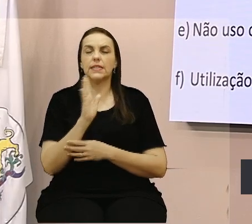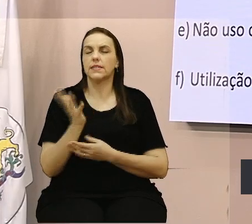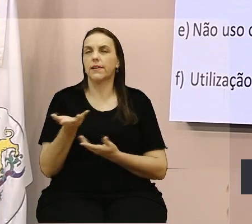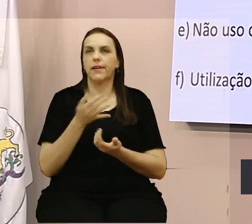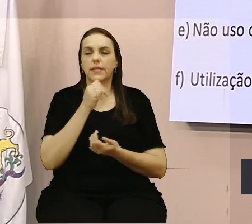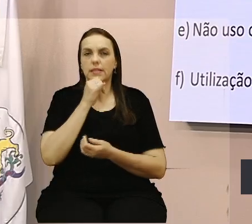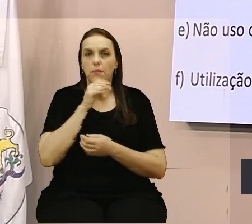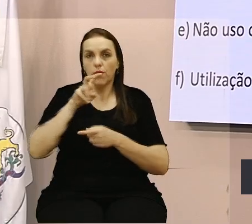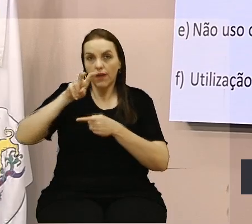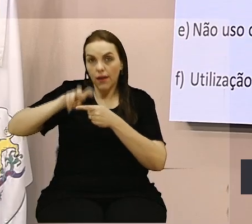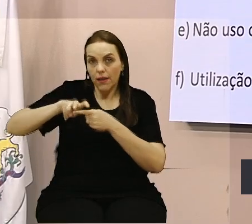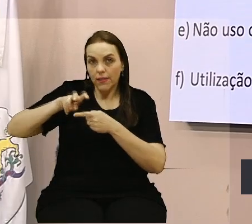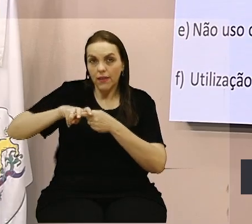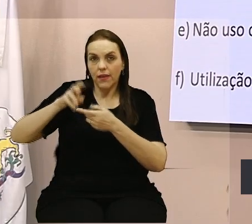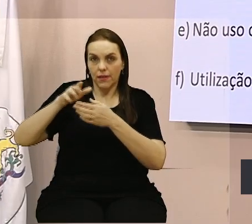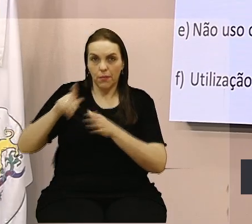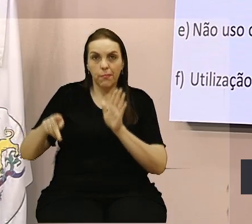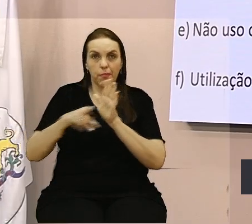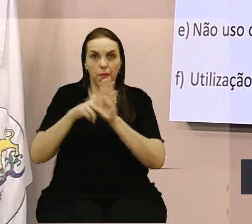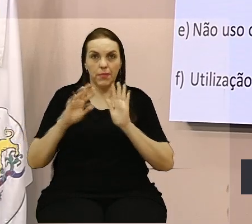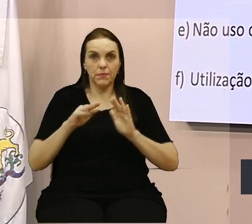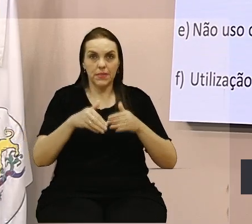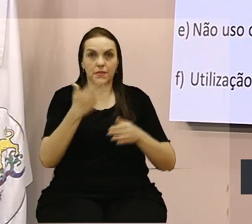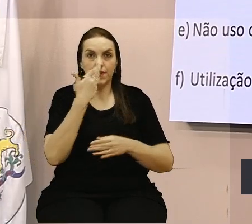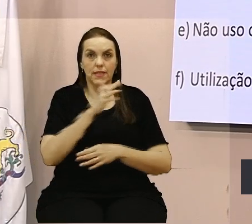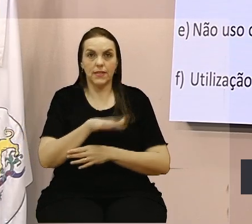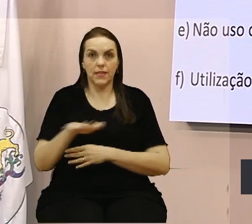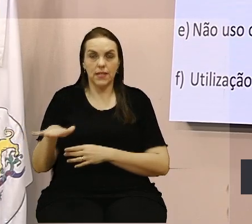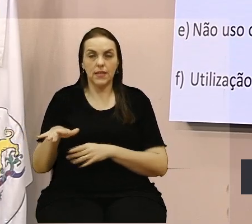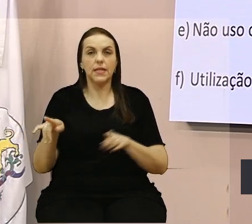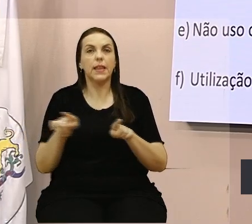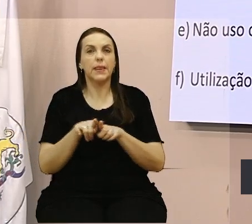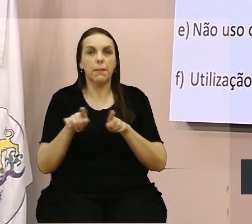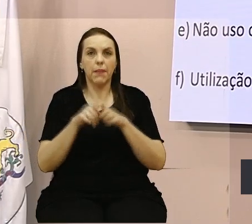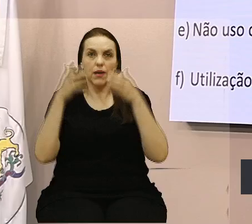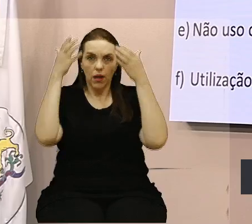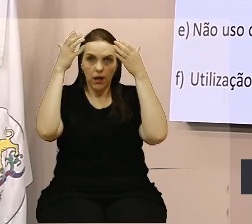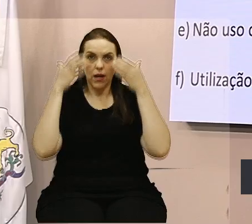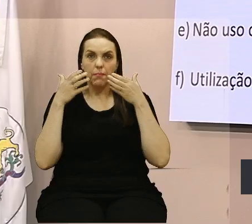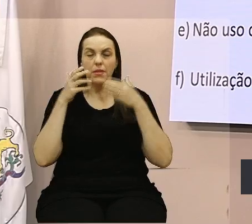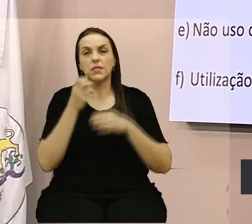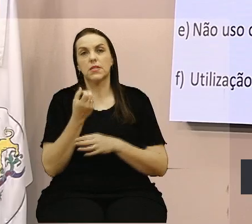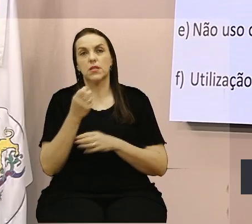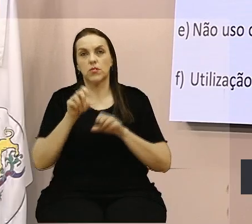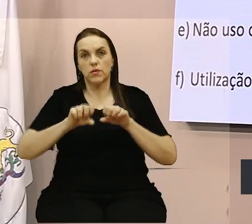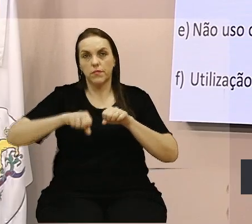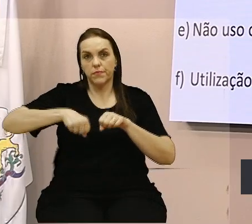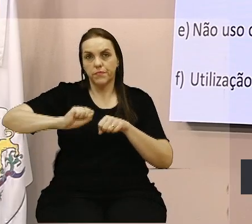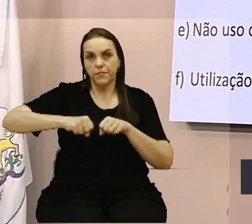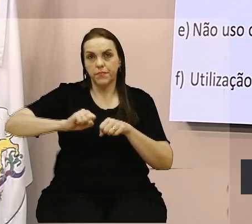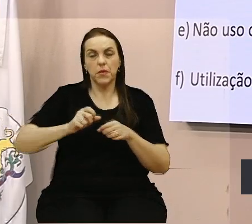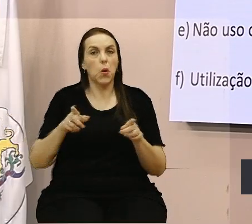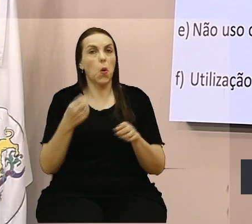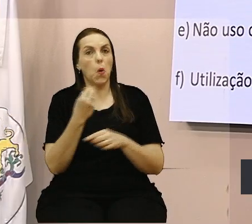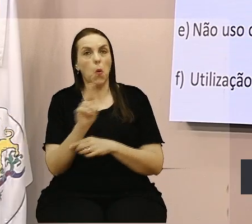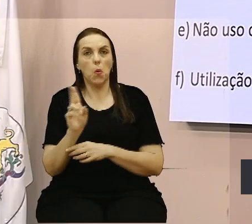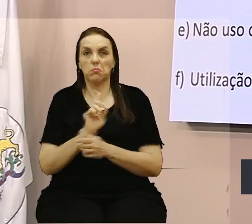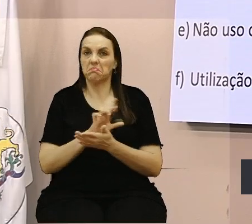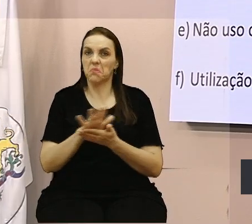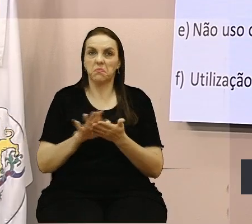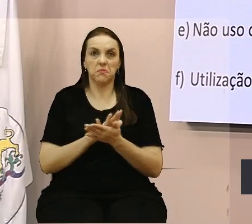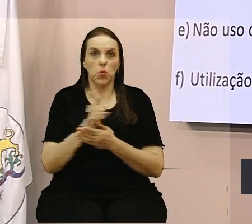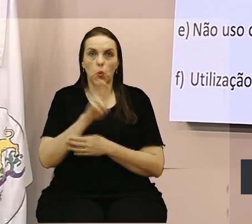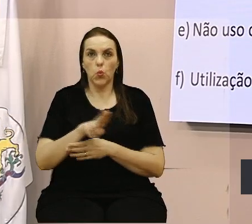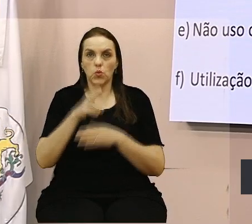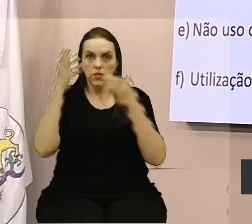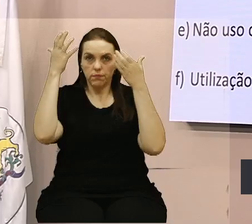as cadeirinhas, né, das crianças, o não capacete ou o mau uso do capacete por parte dos